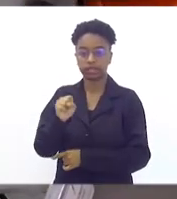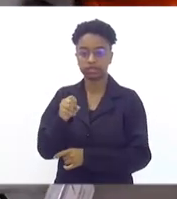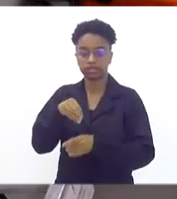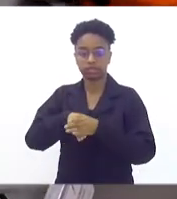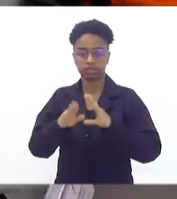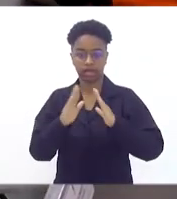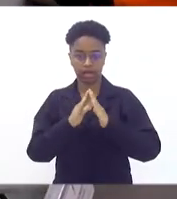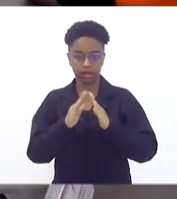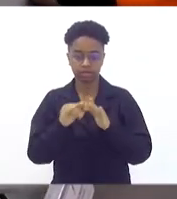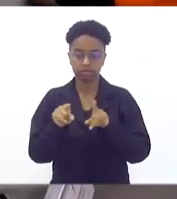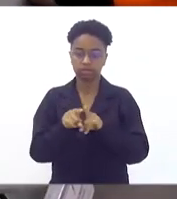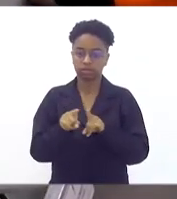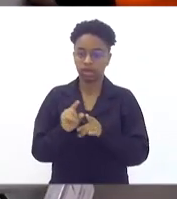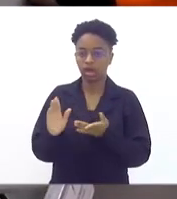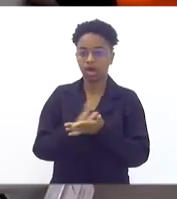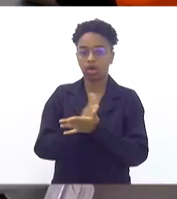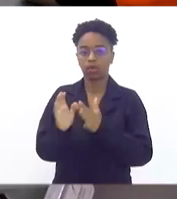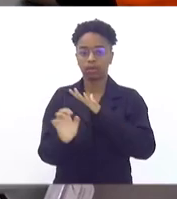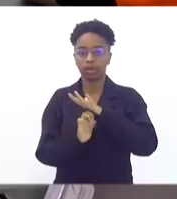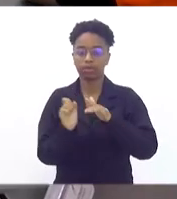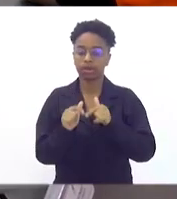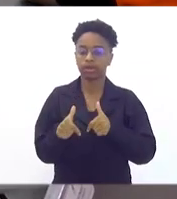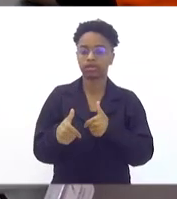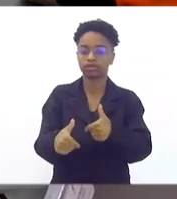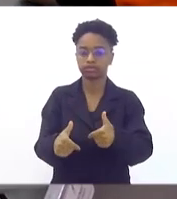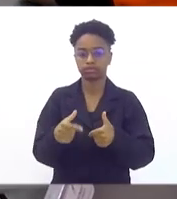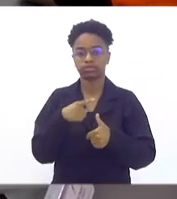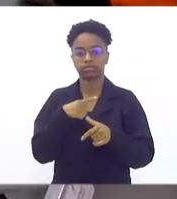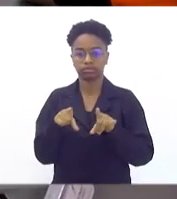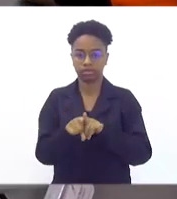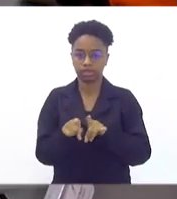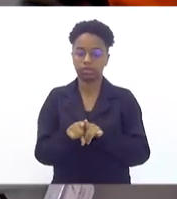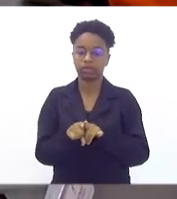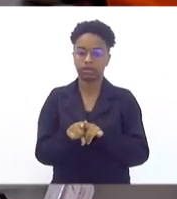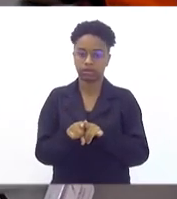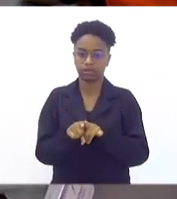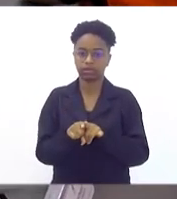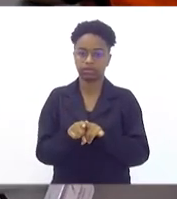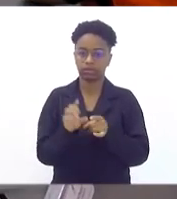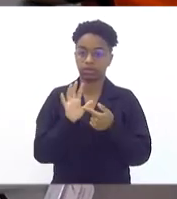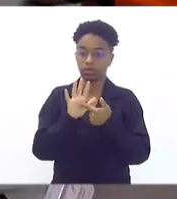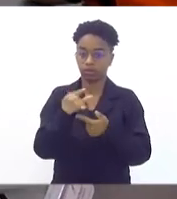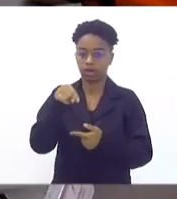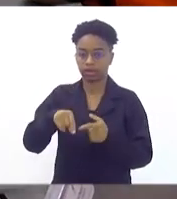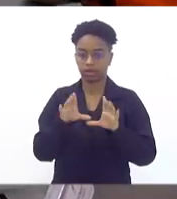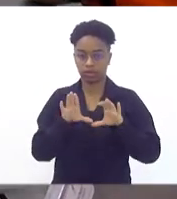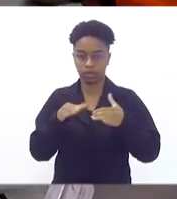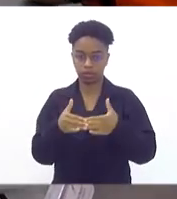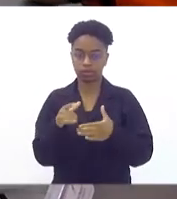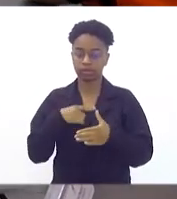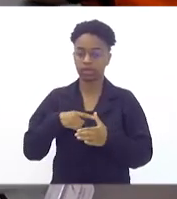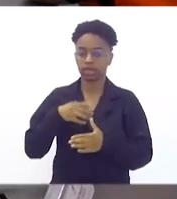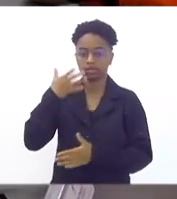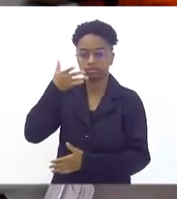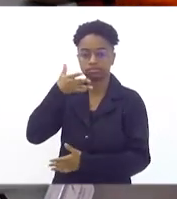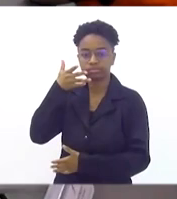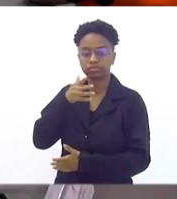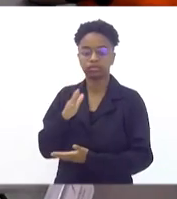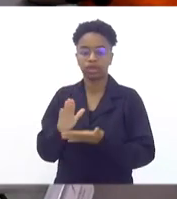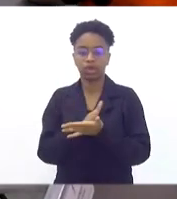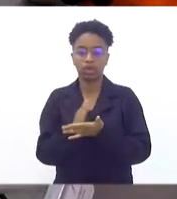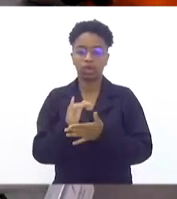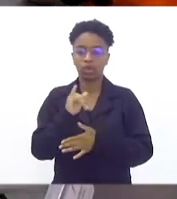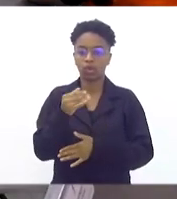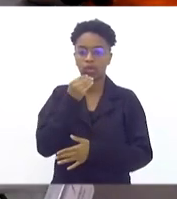algumas empresas que fazem essa vistoria também foi trazida comissão o relato de que muitas